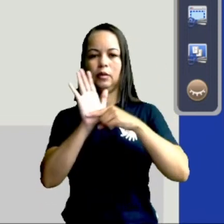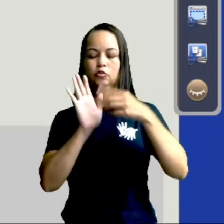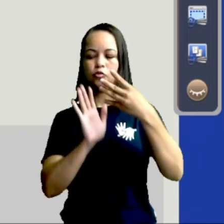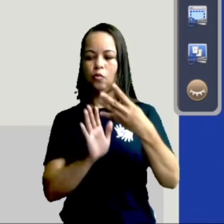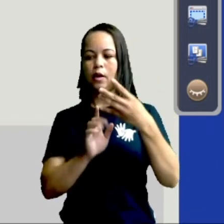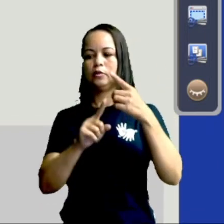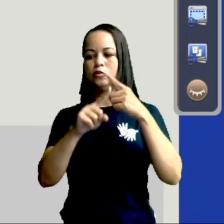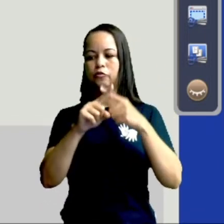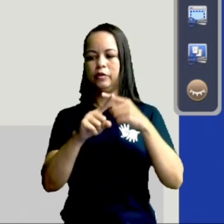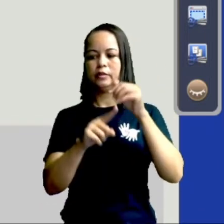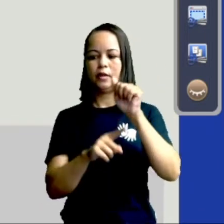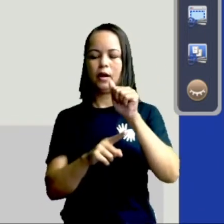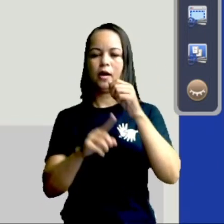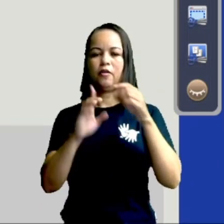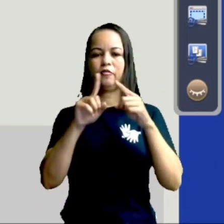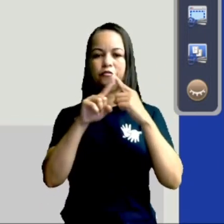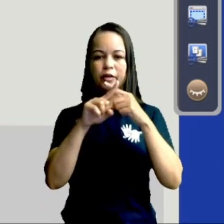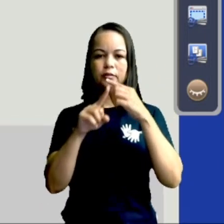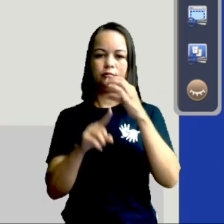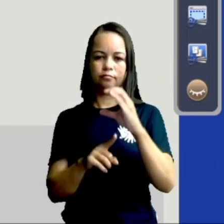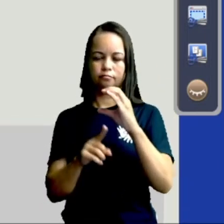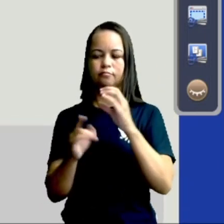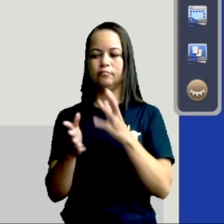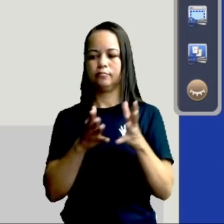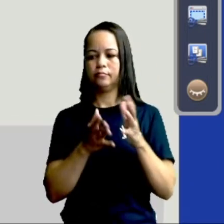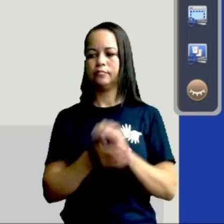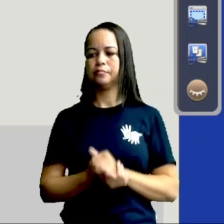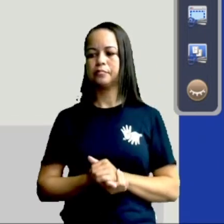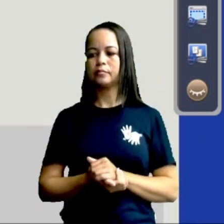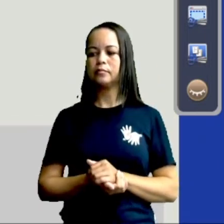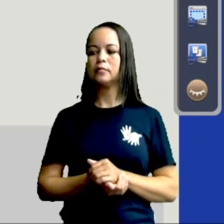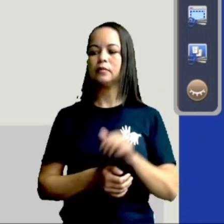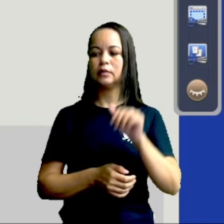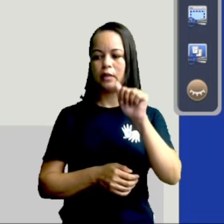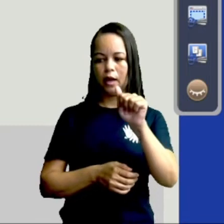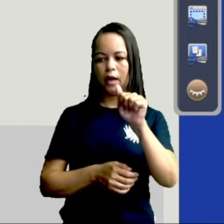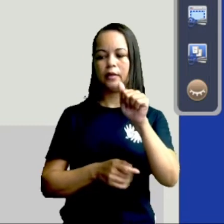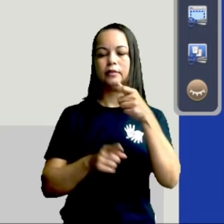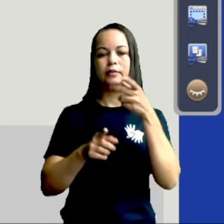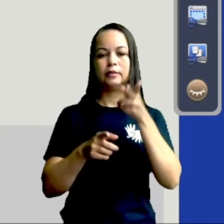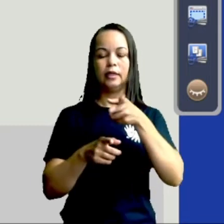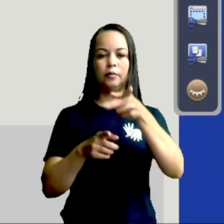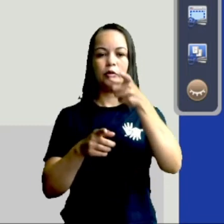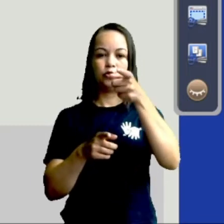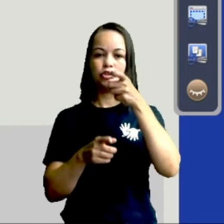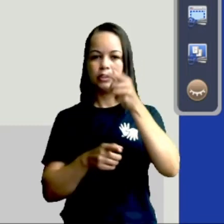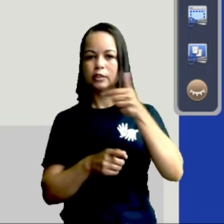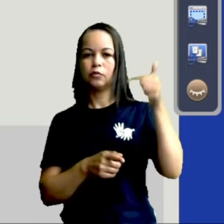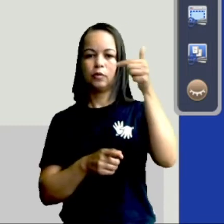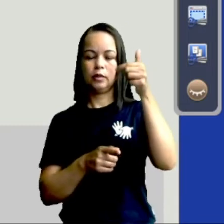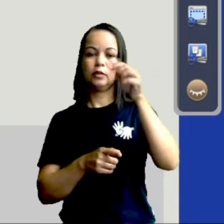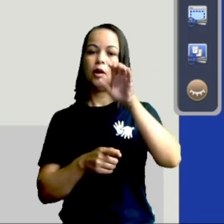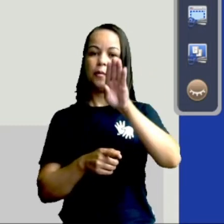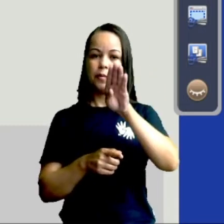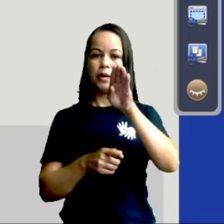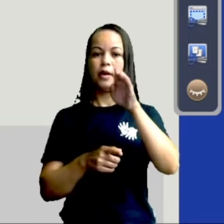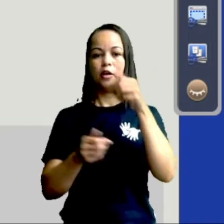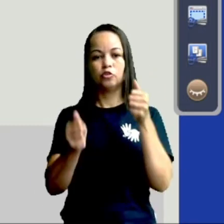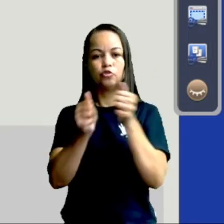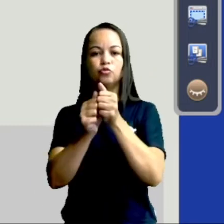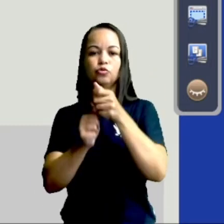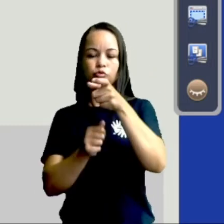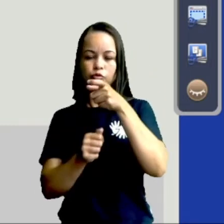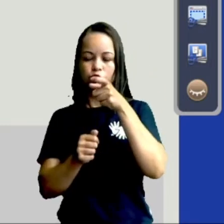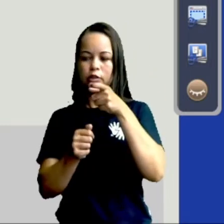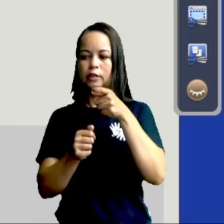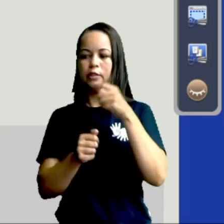c? São os coeficientes da equação, ó. A sempre está junto do x ao quadrado, b sempre está junto do x e o